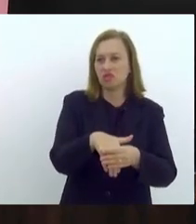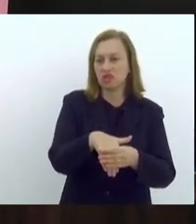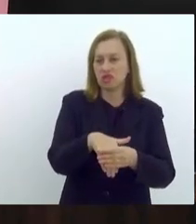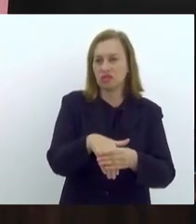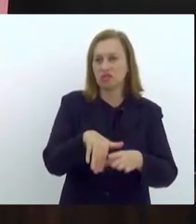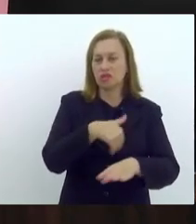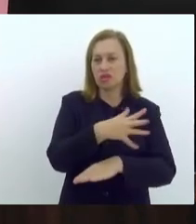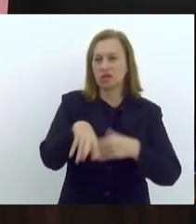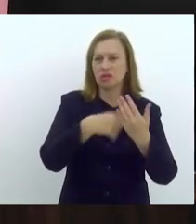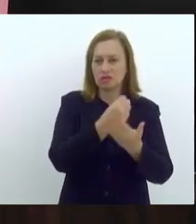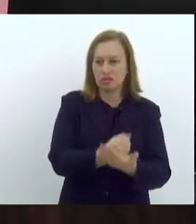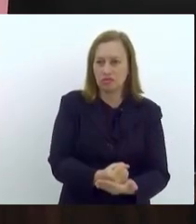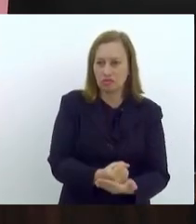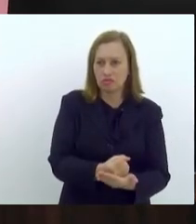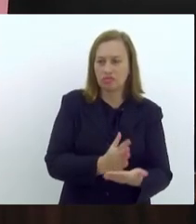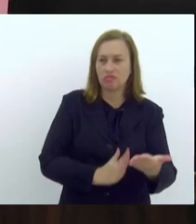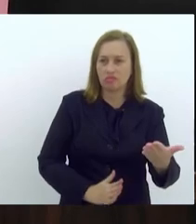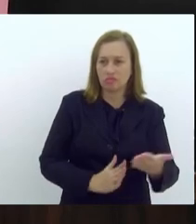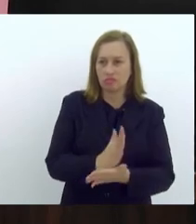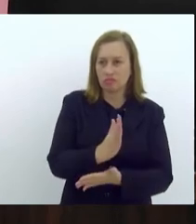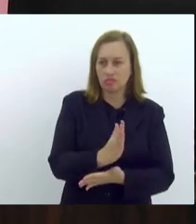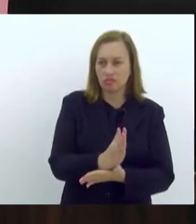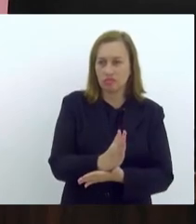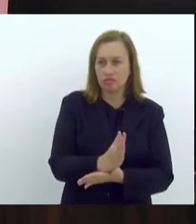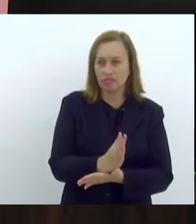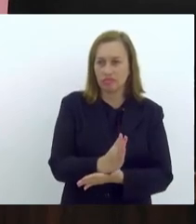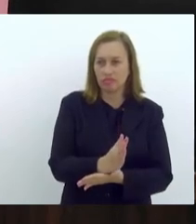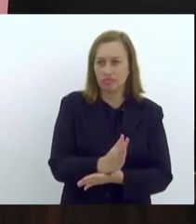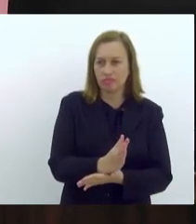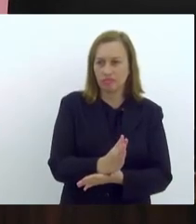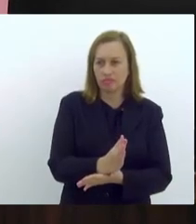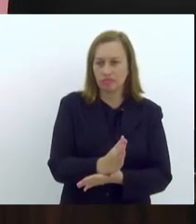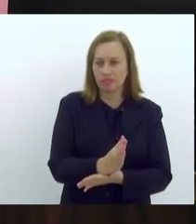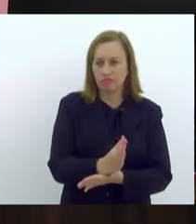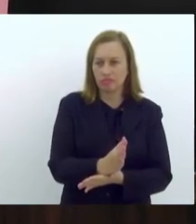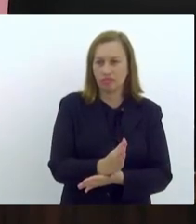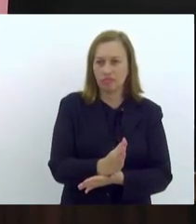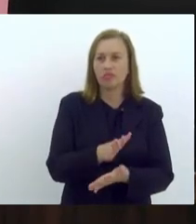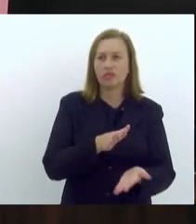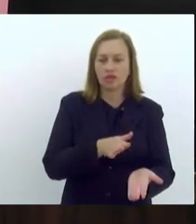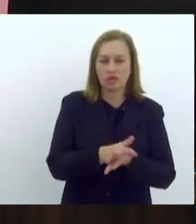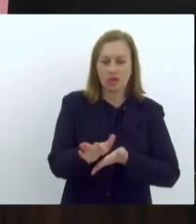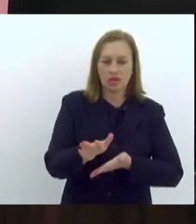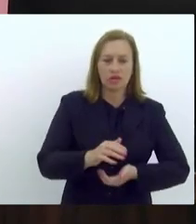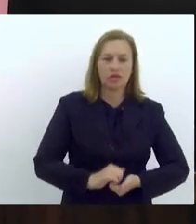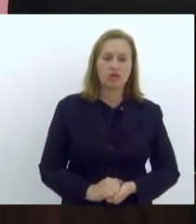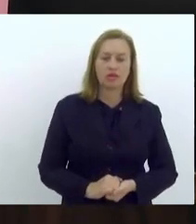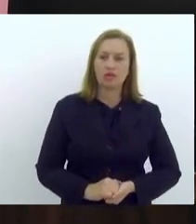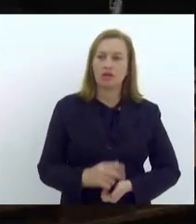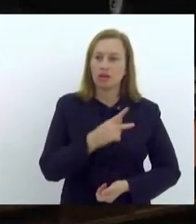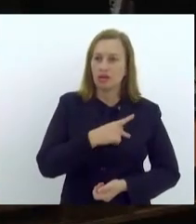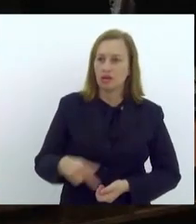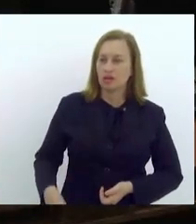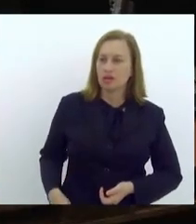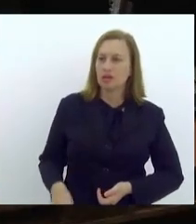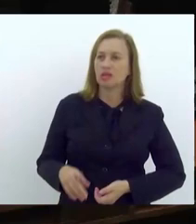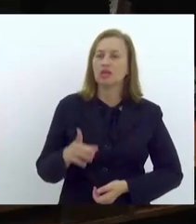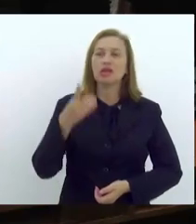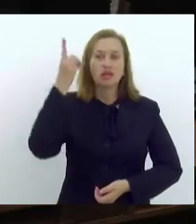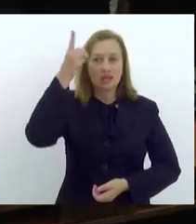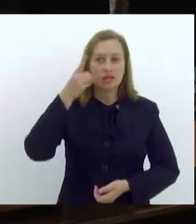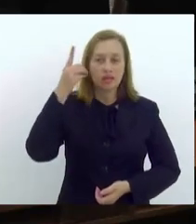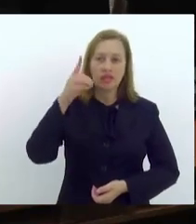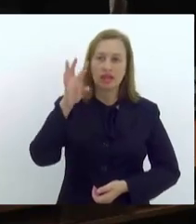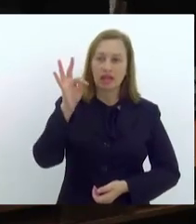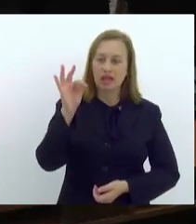Em votação. Senhores que aprovam, permaneçam como estão. Aprovado vai a publicação. Presidente. Deputado Tandi, por